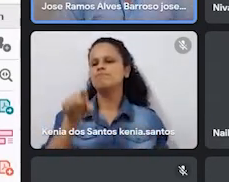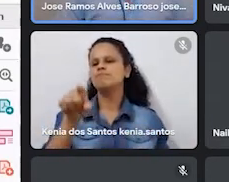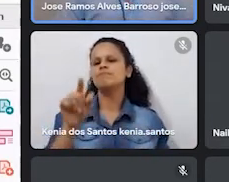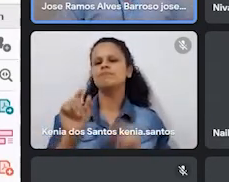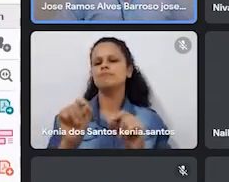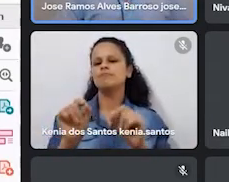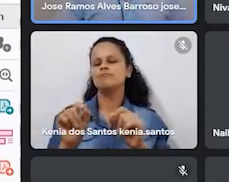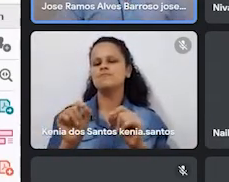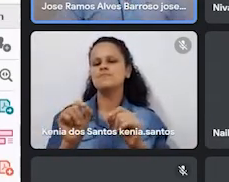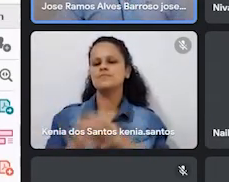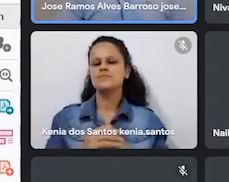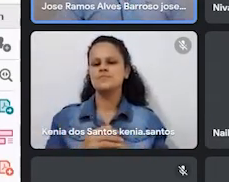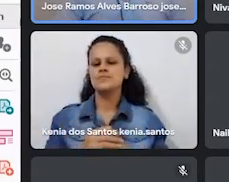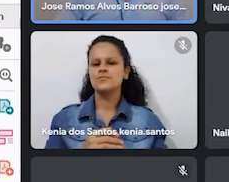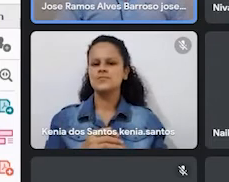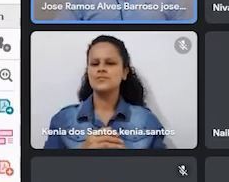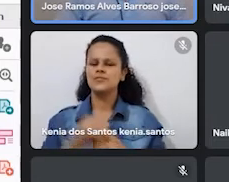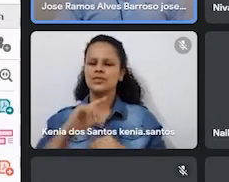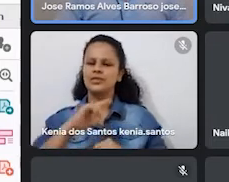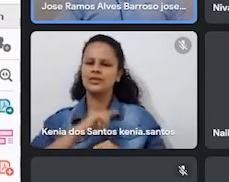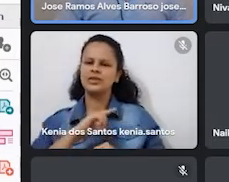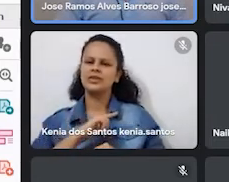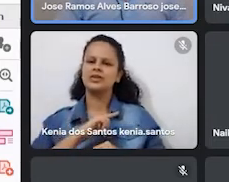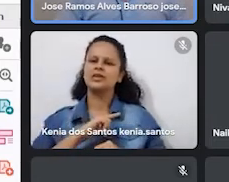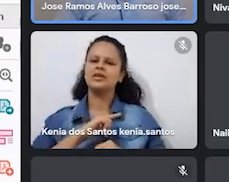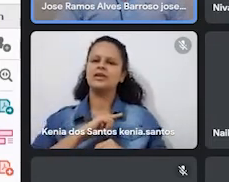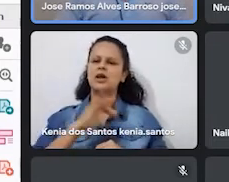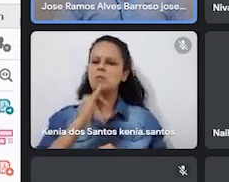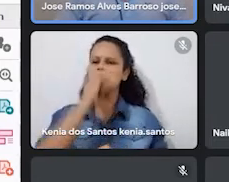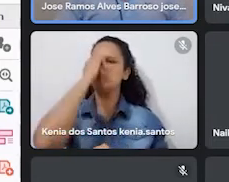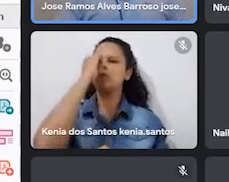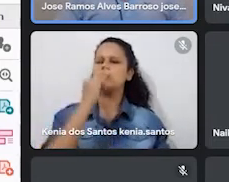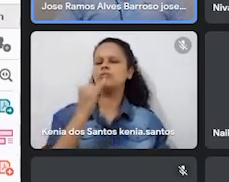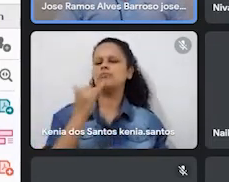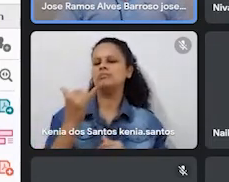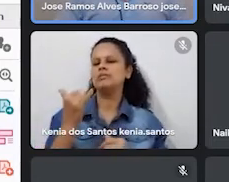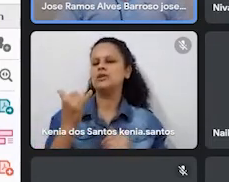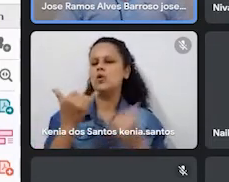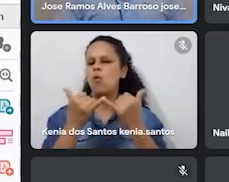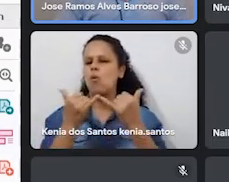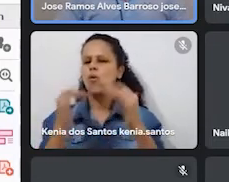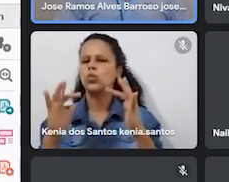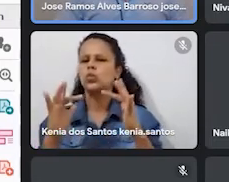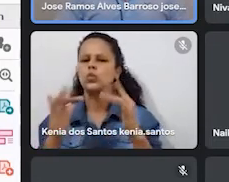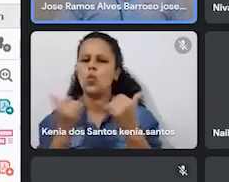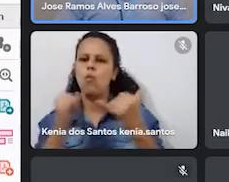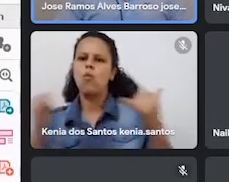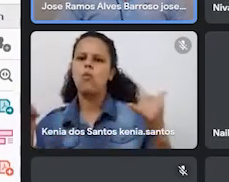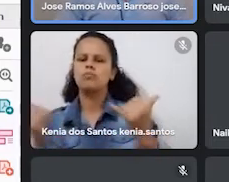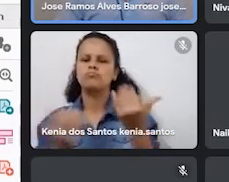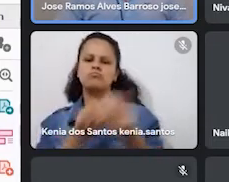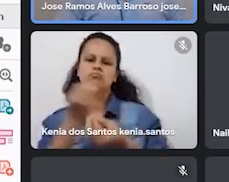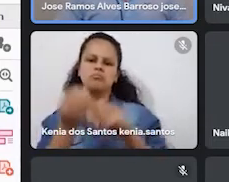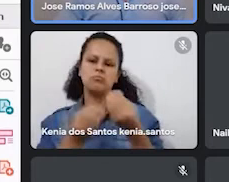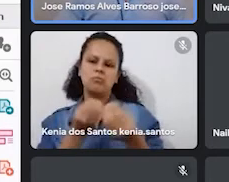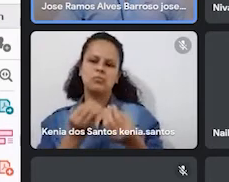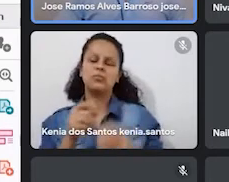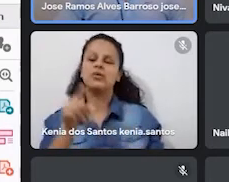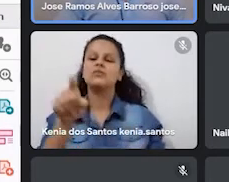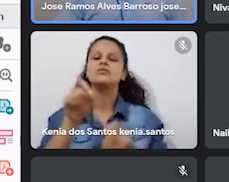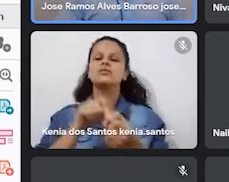tem aqui, ó, contato acidental com condutores ou equipamento energizado. O que você pode